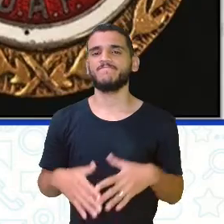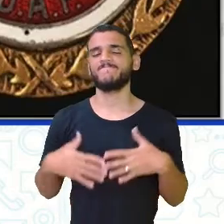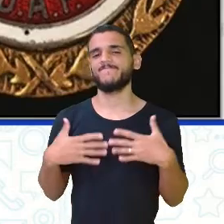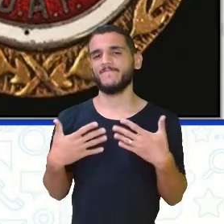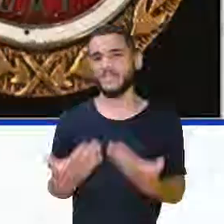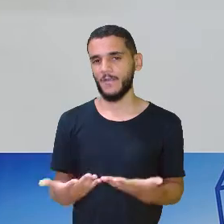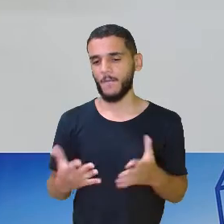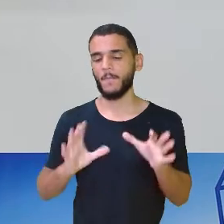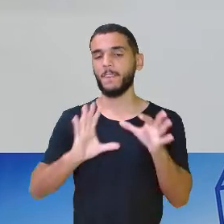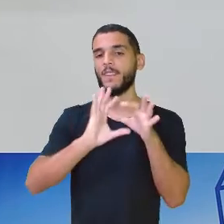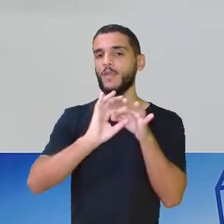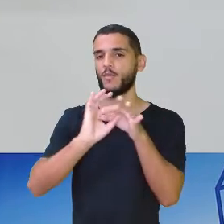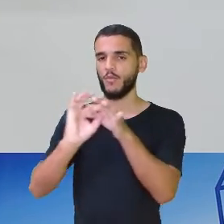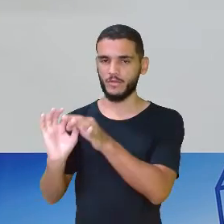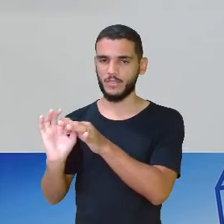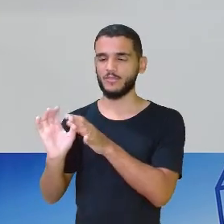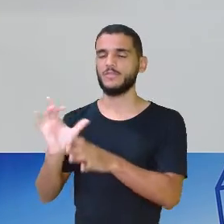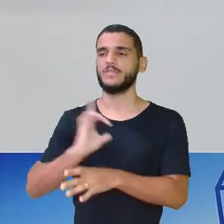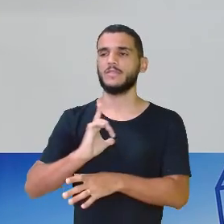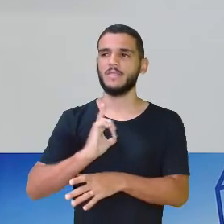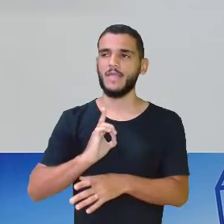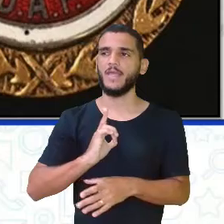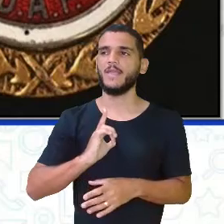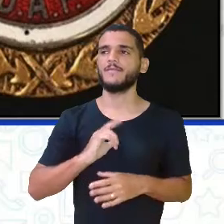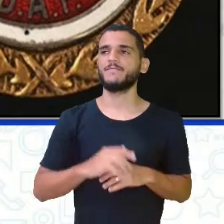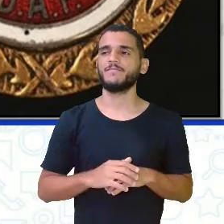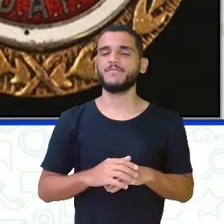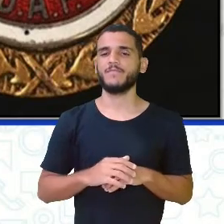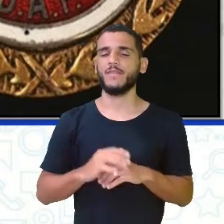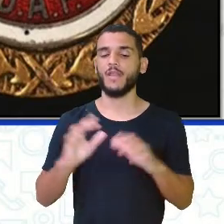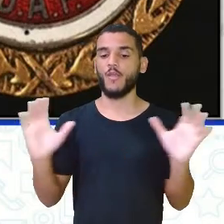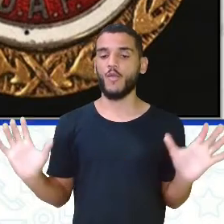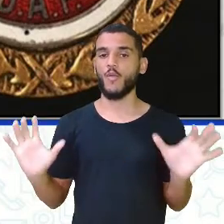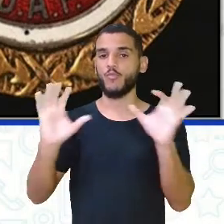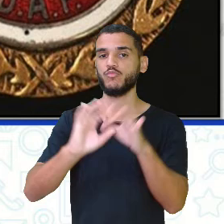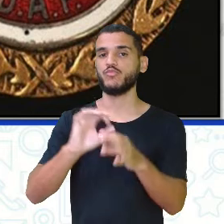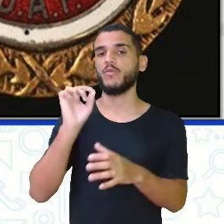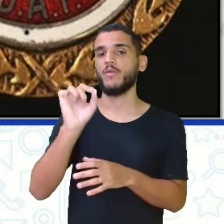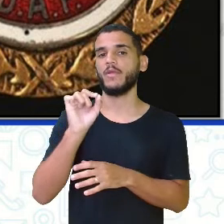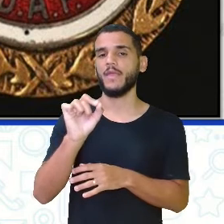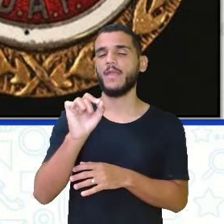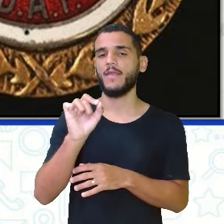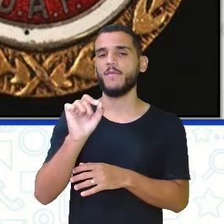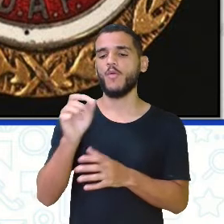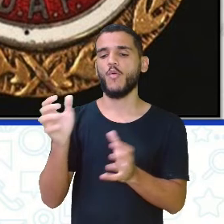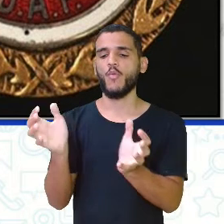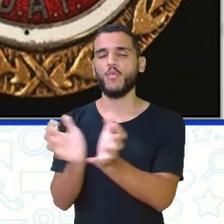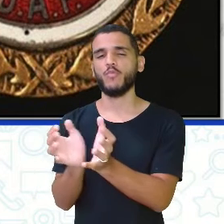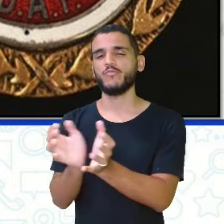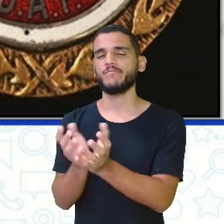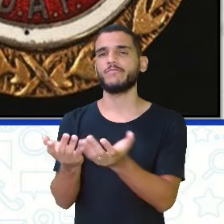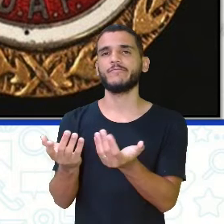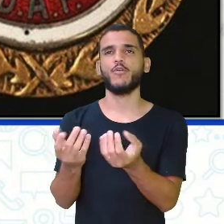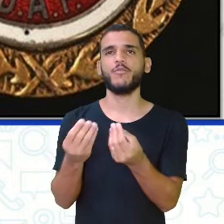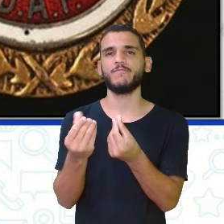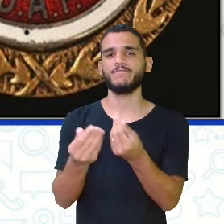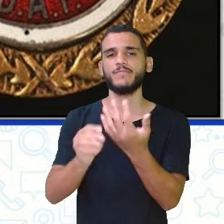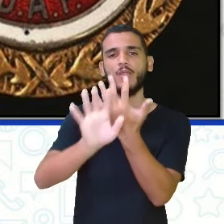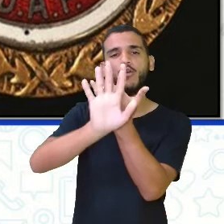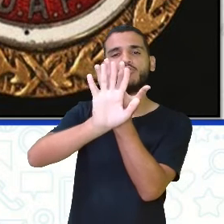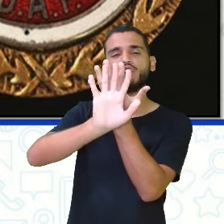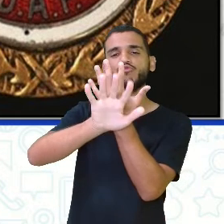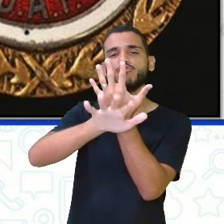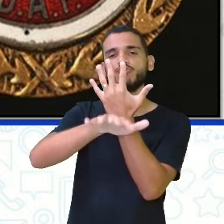nesse contexto aqui que, aliado à chamada sombra do comunismo, por quê?